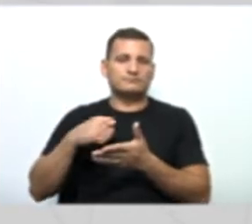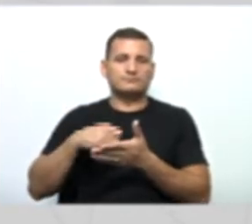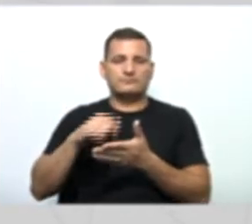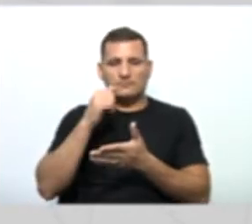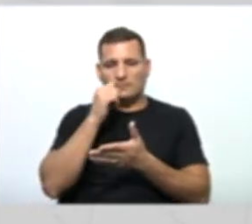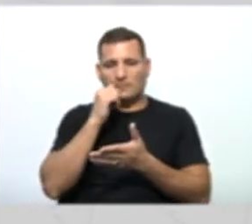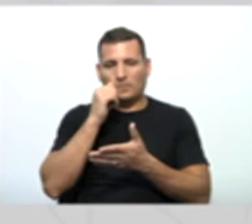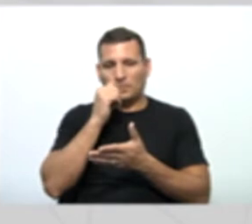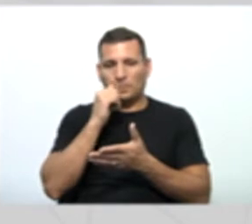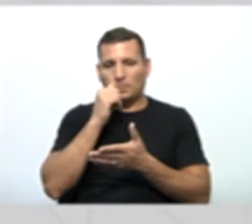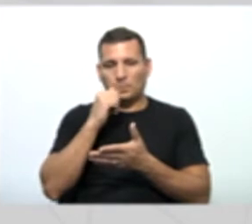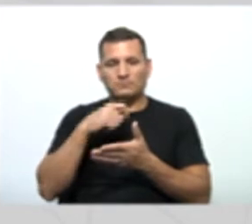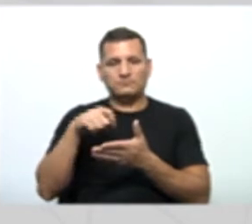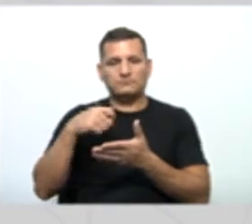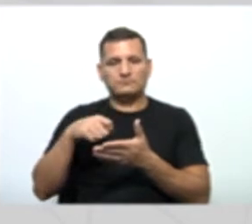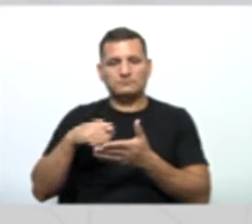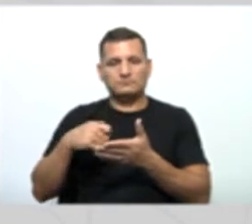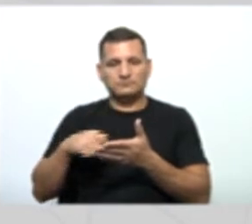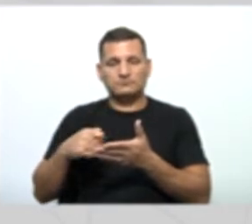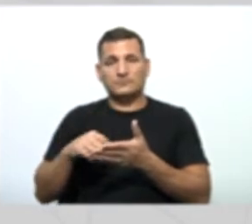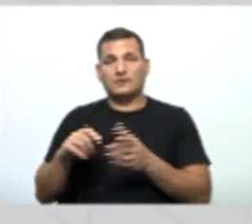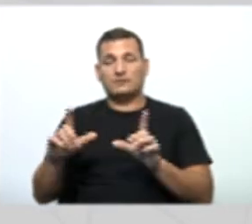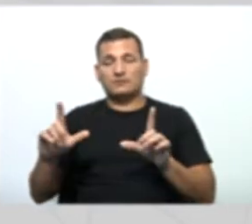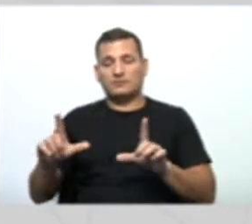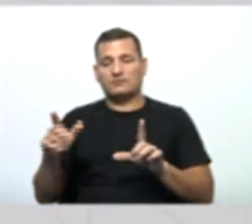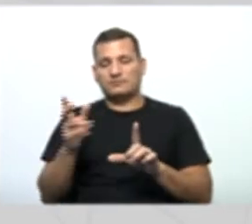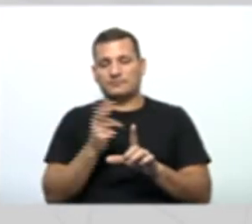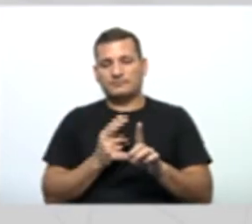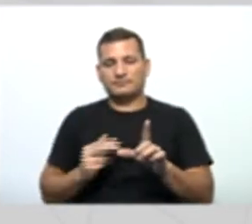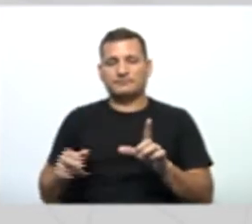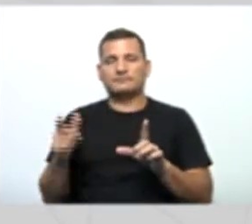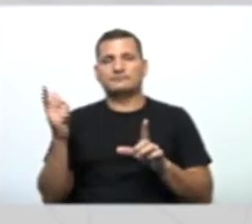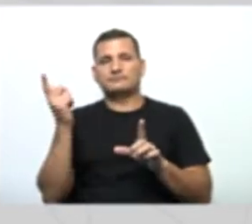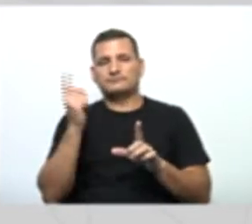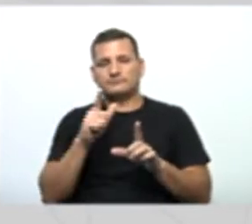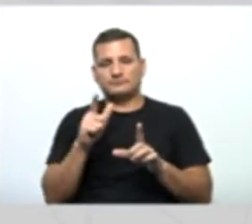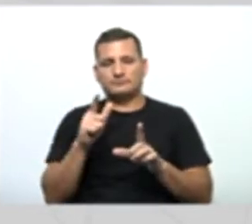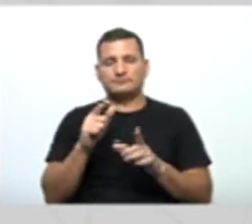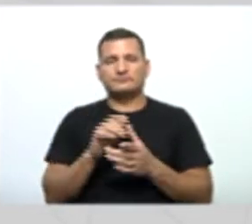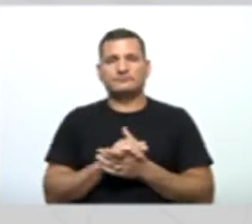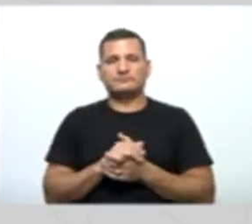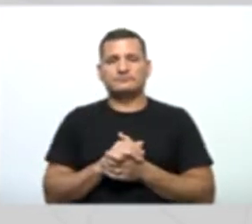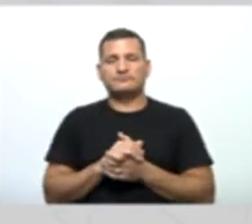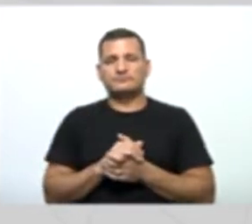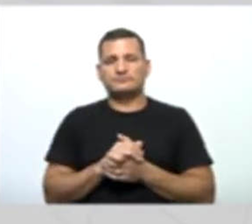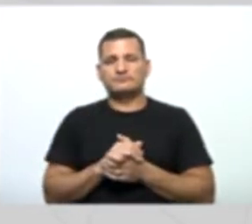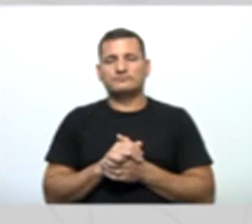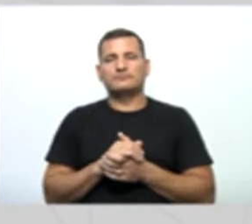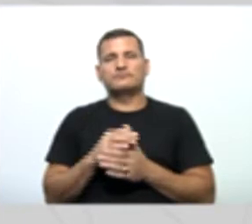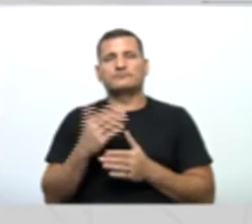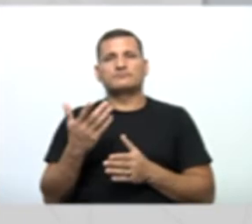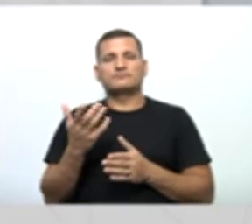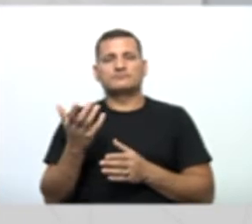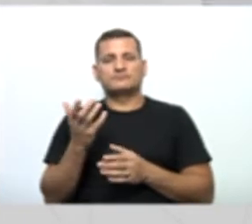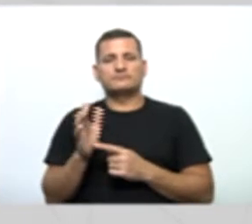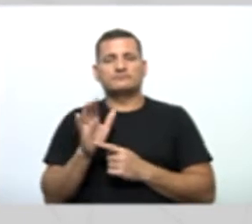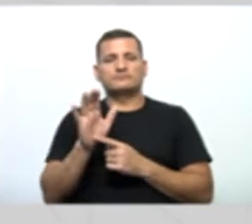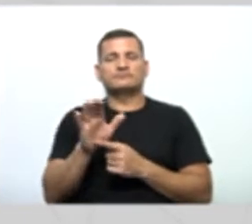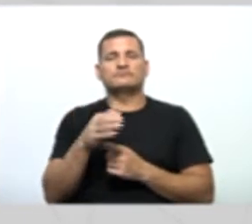ali, e aí você chegou nesse protótipo, riscando. Aí o que eu quero mostrar para vocês o seguinte,